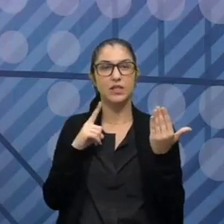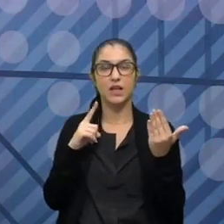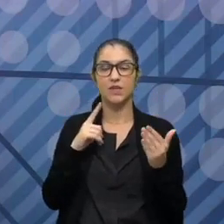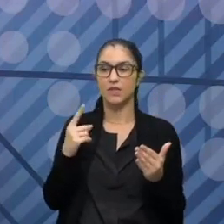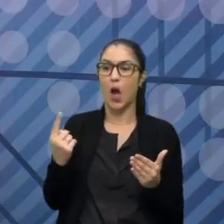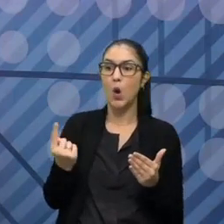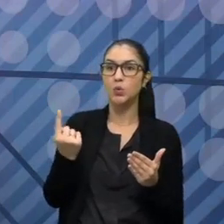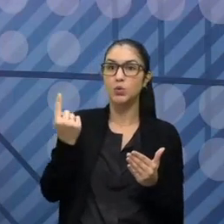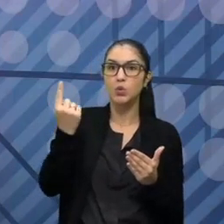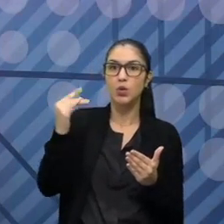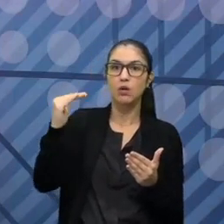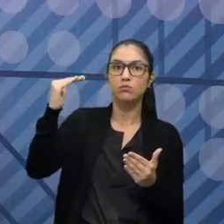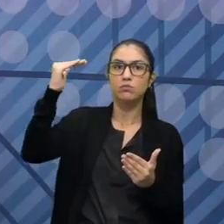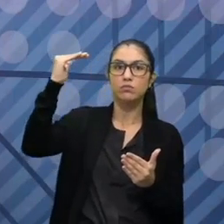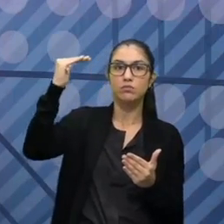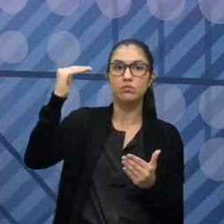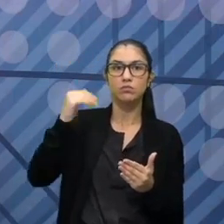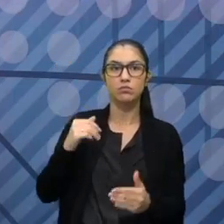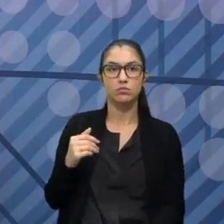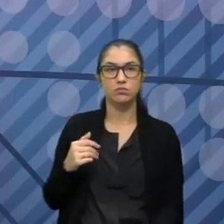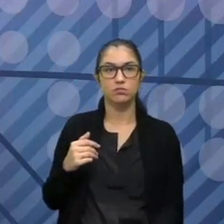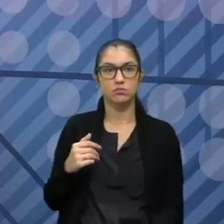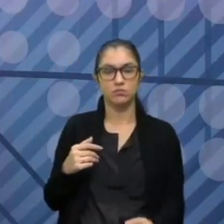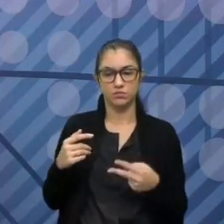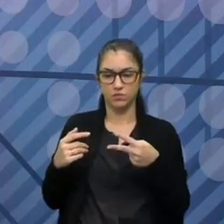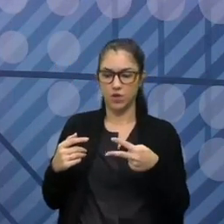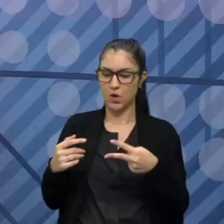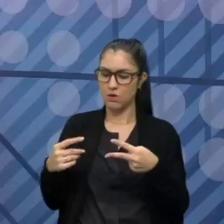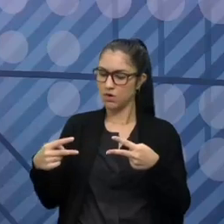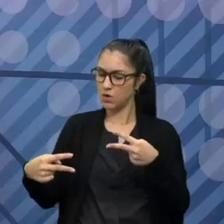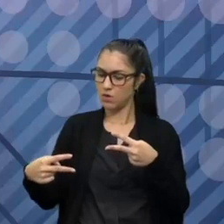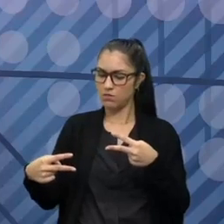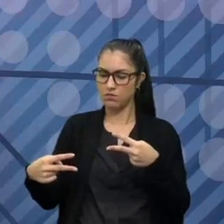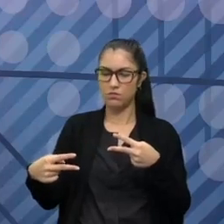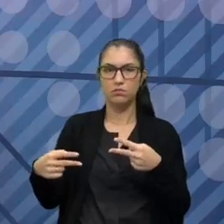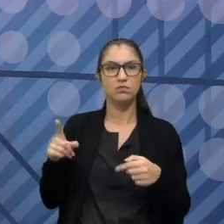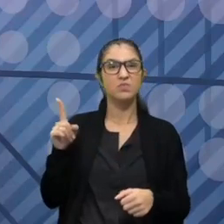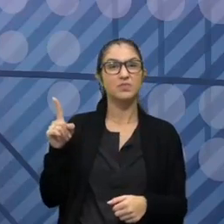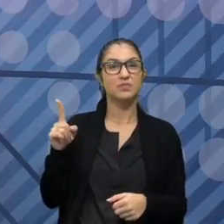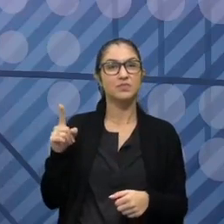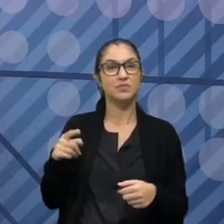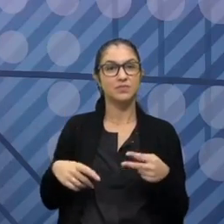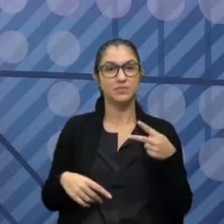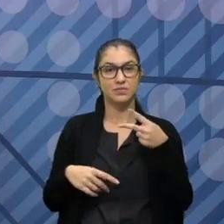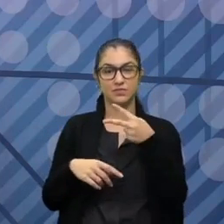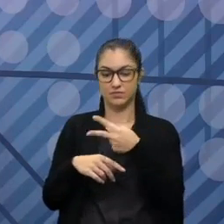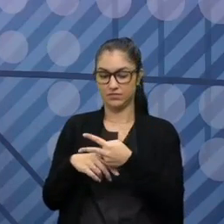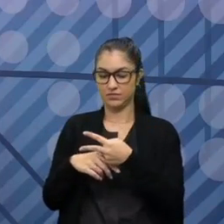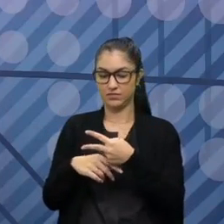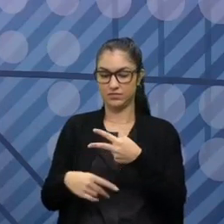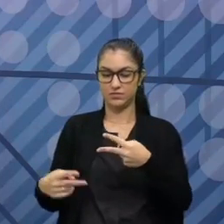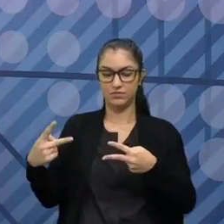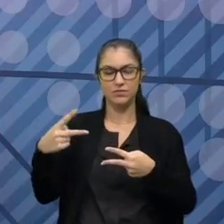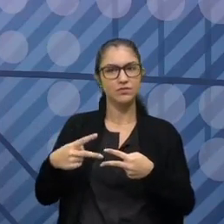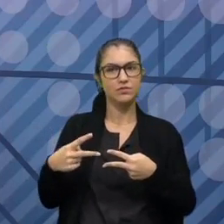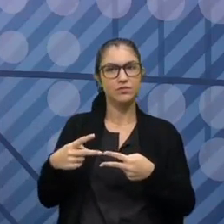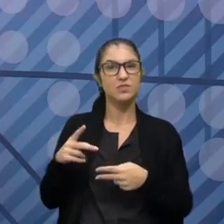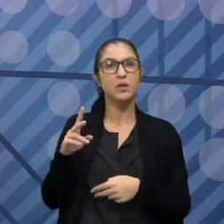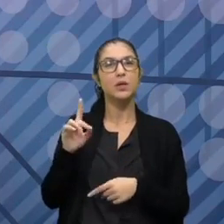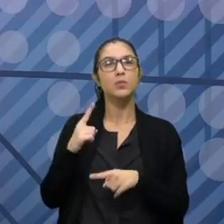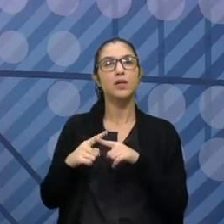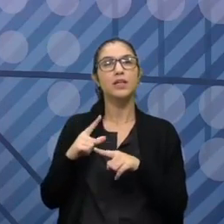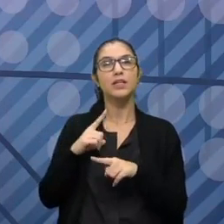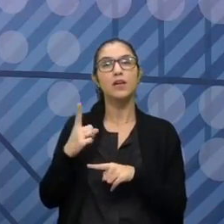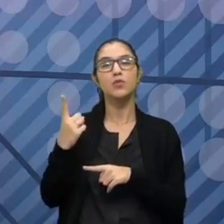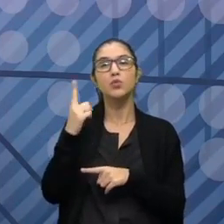altura. E eu usei esse sinal de maior, menor, né? Sempre a abertura apontada para o maior. Foi muito bonitinho, porque teve